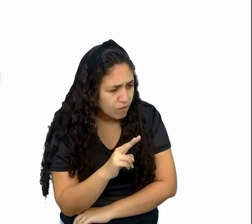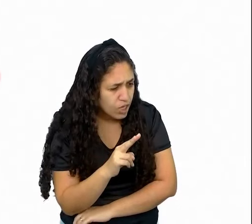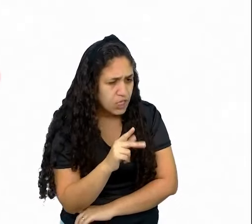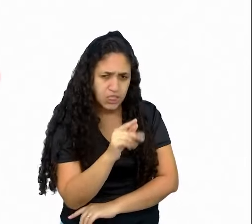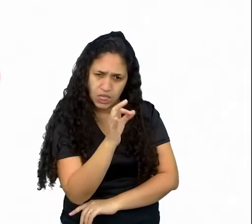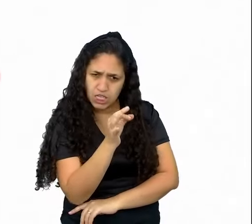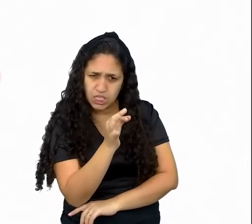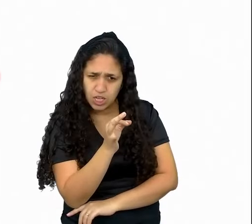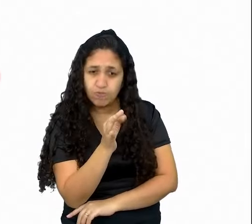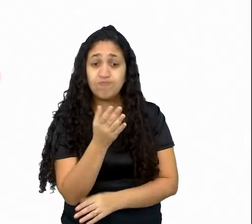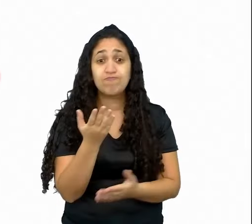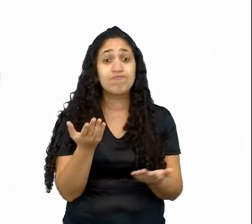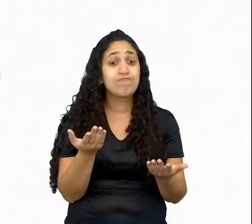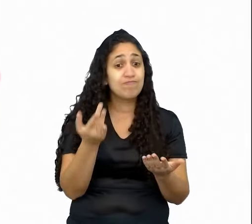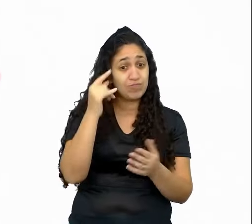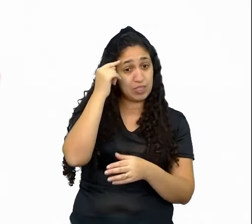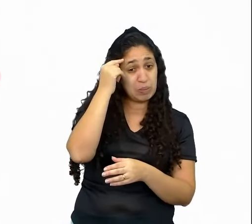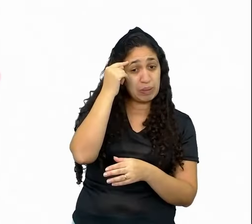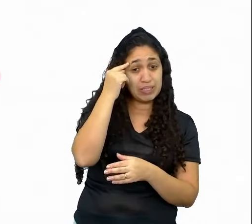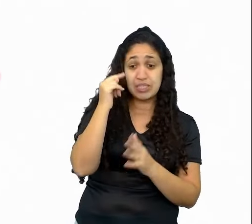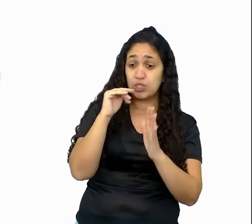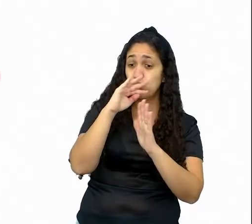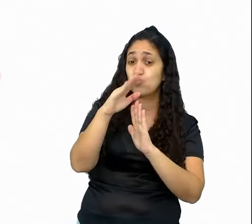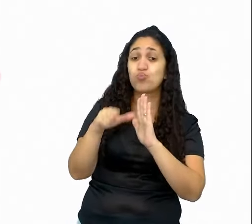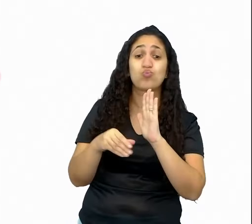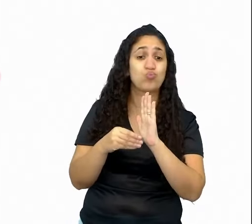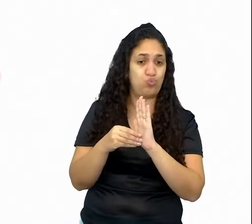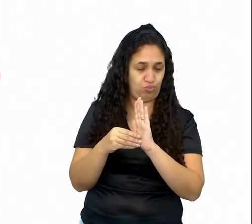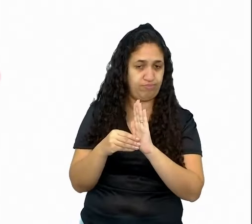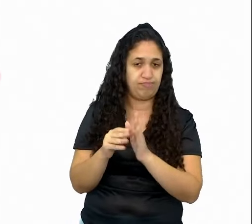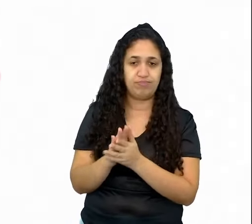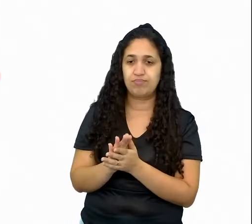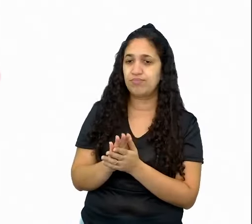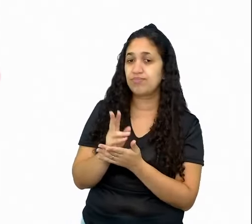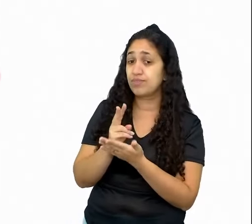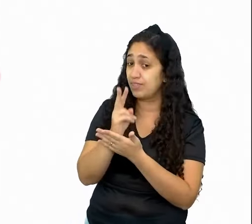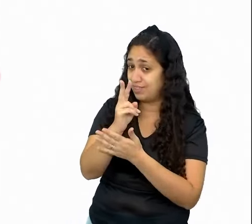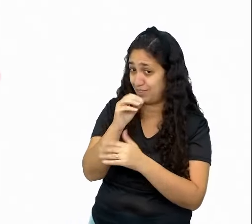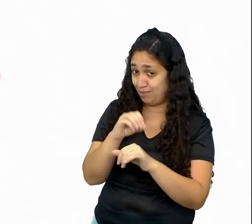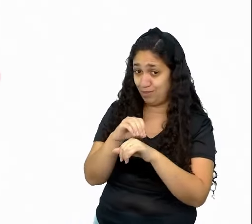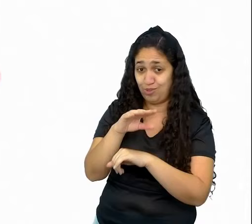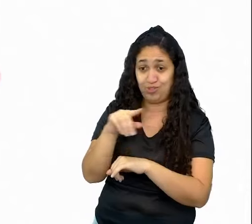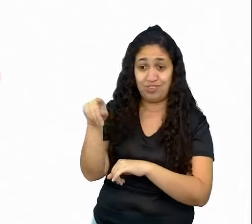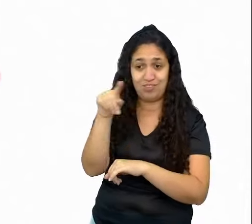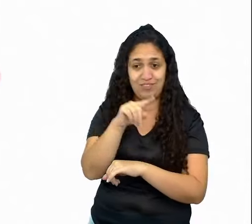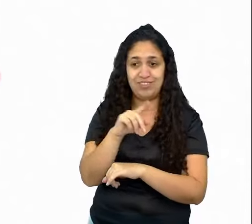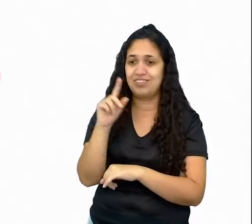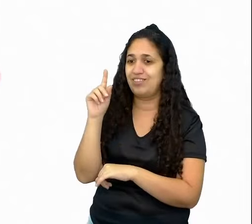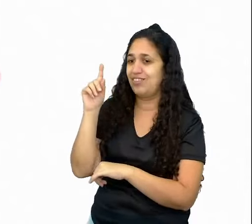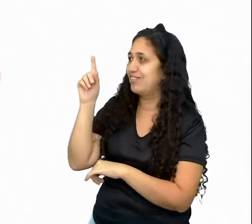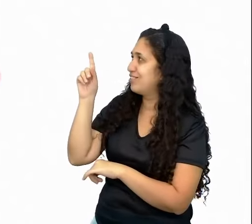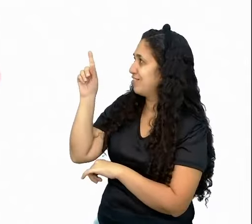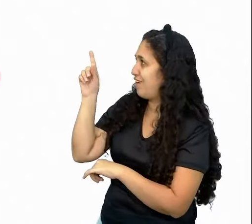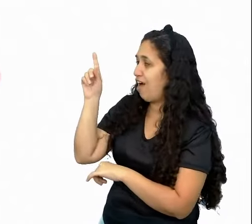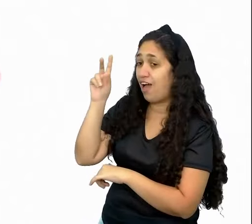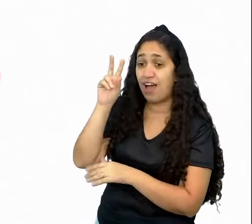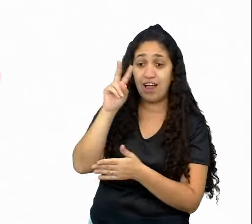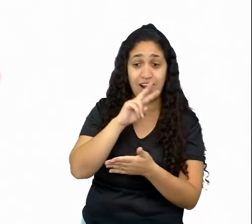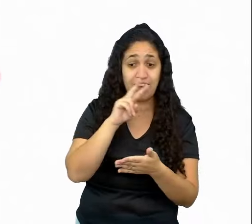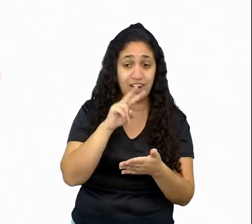gente precisa estar pensando em tudo isso, tá? A gente sempre sugere para vocês que vocês